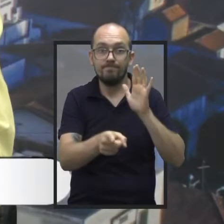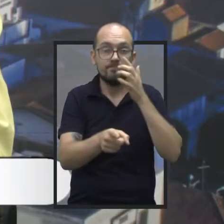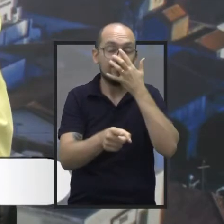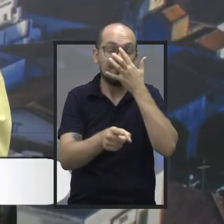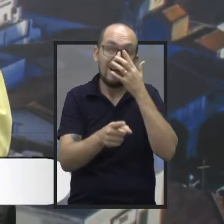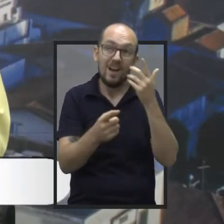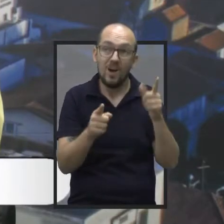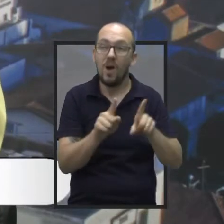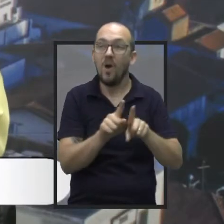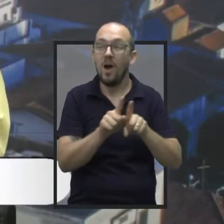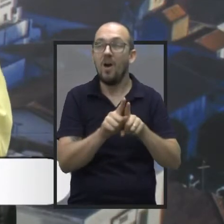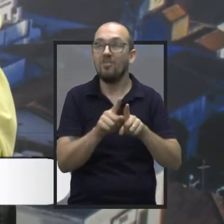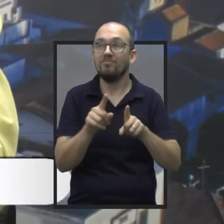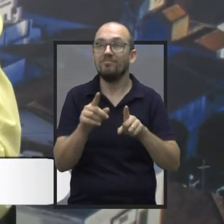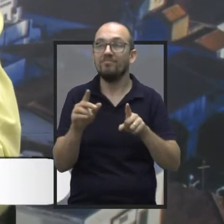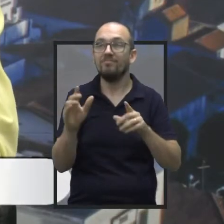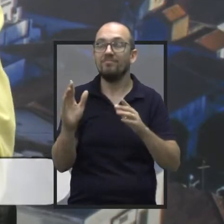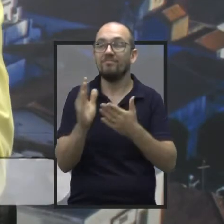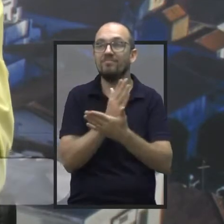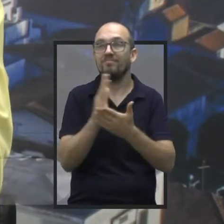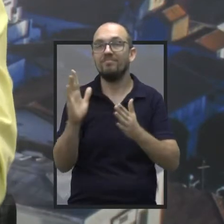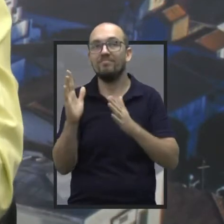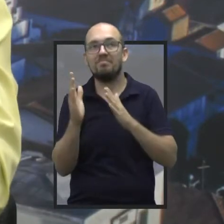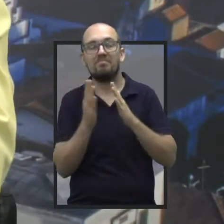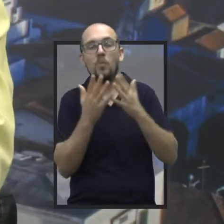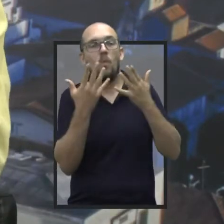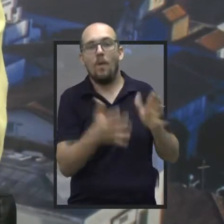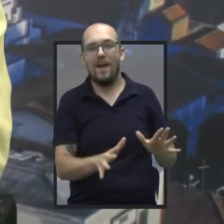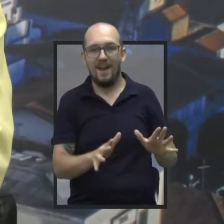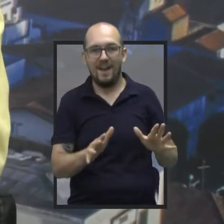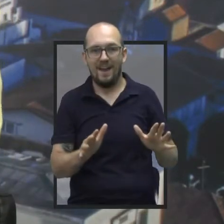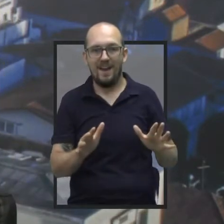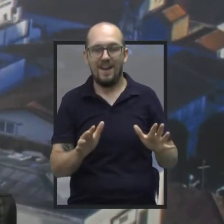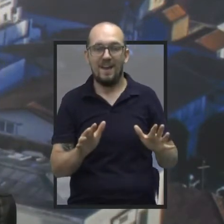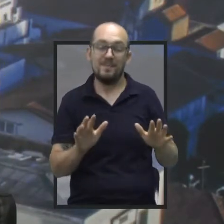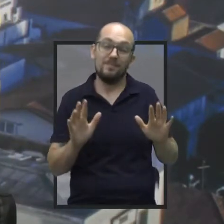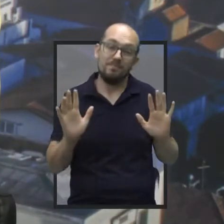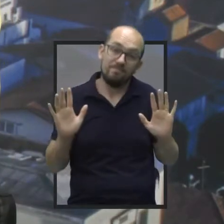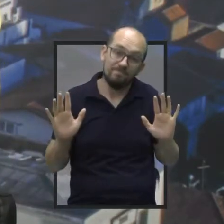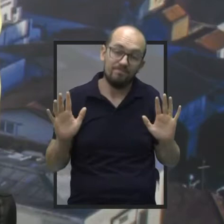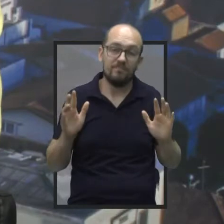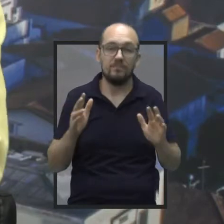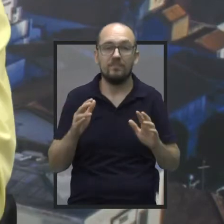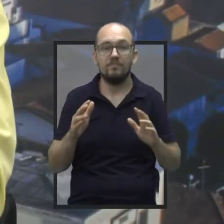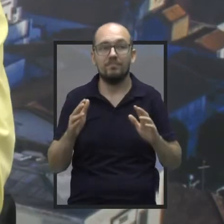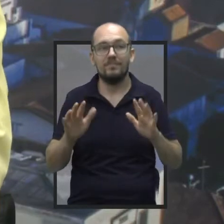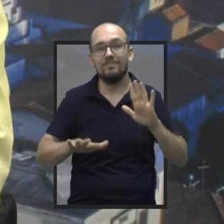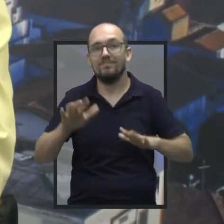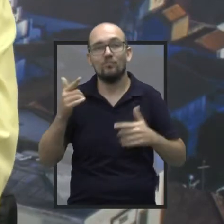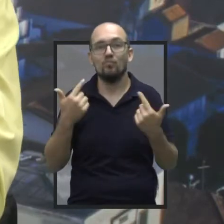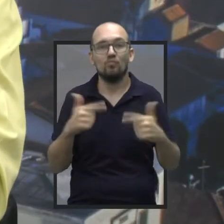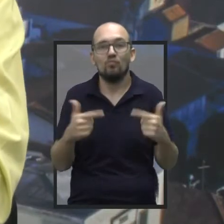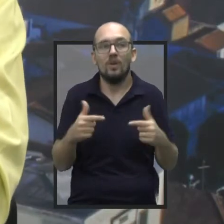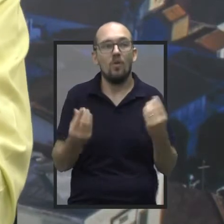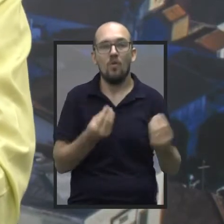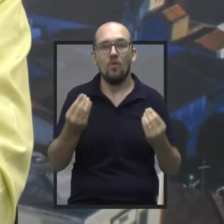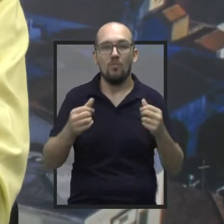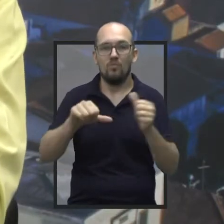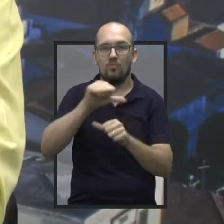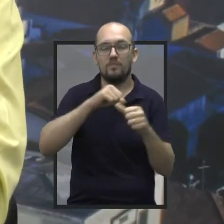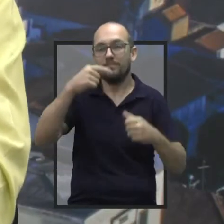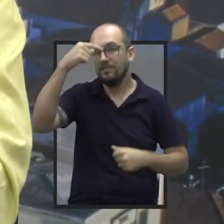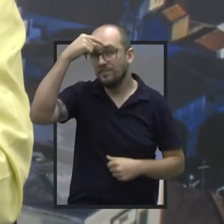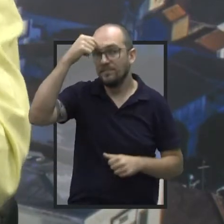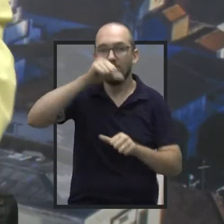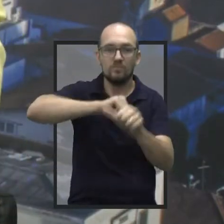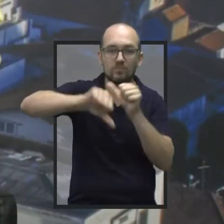que não é positivo. Mas, muitas vezes, a gente não tem como mudar. E para a gente criar essa consciência, criar